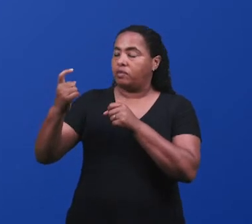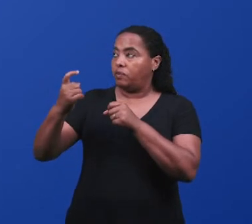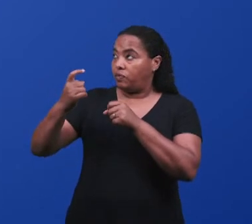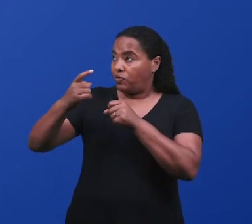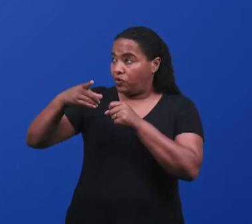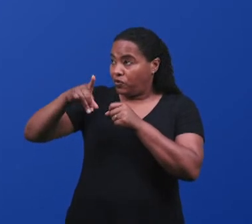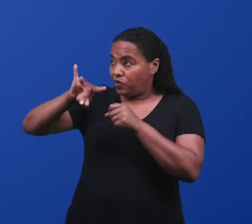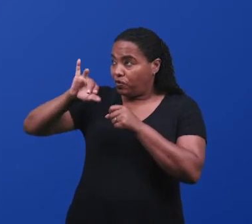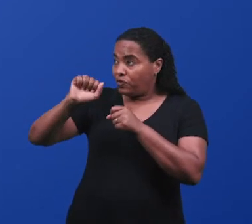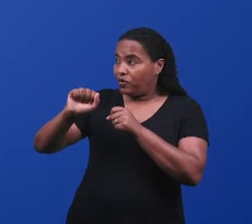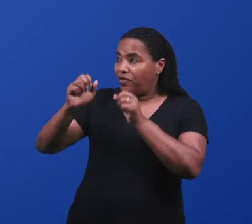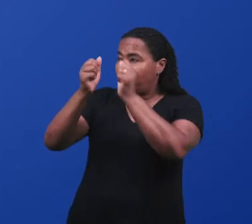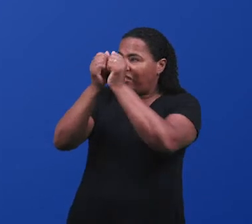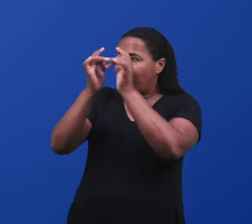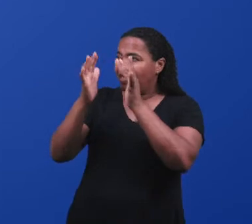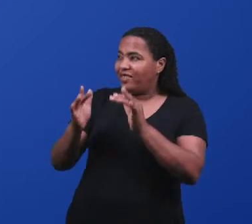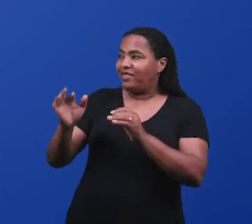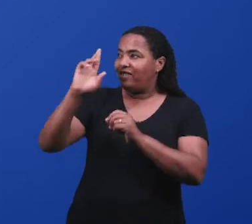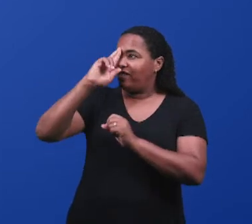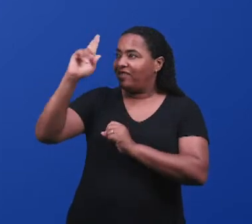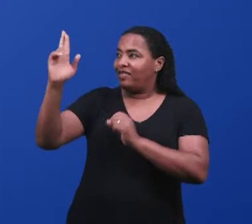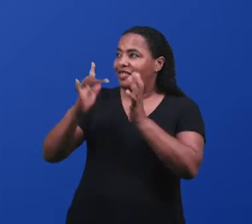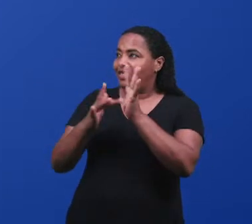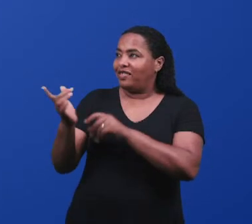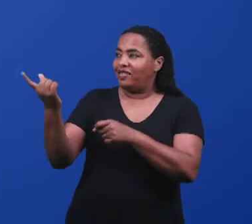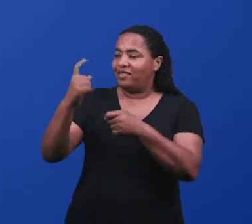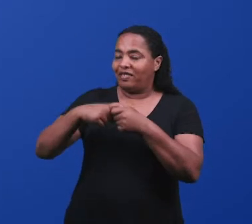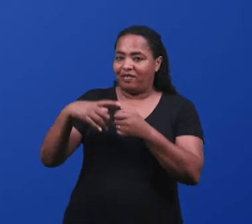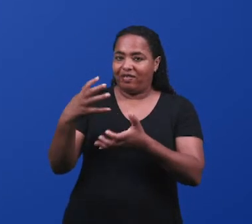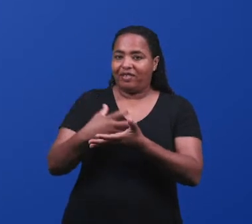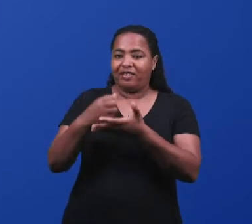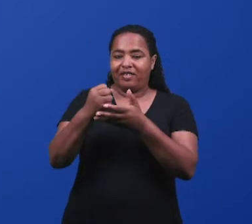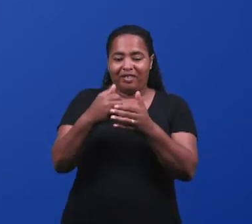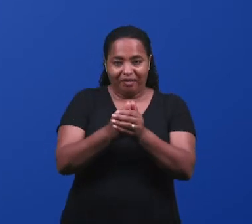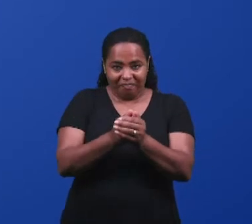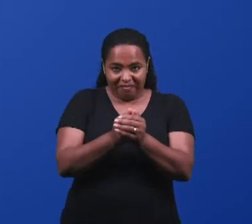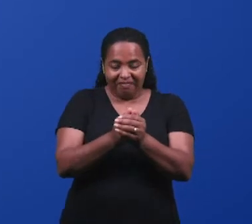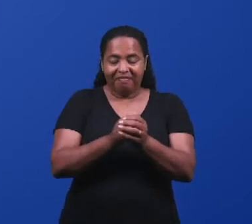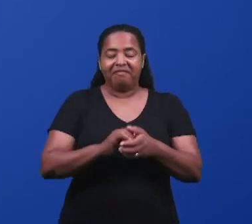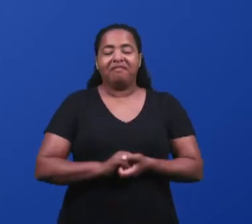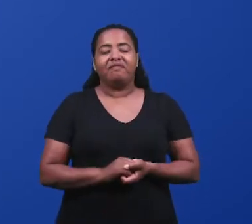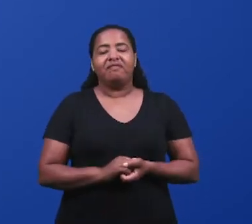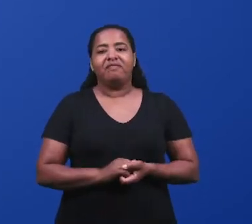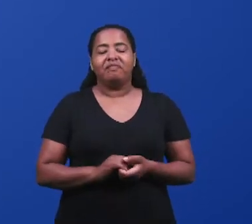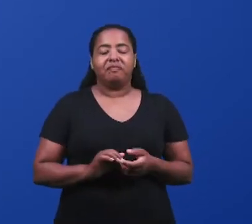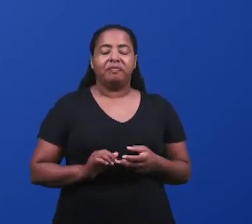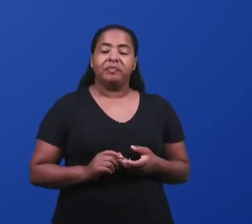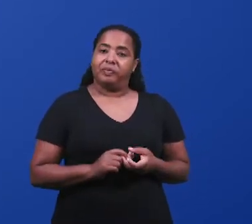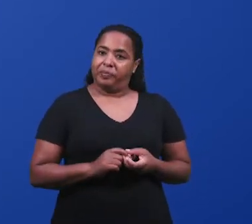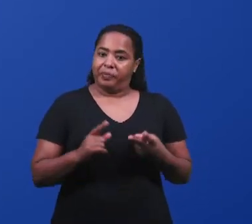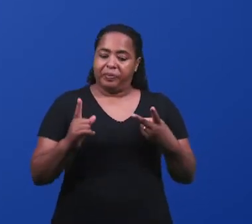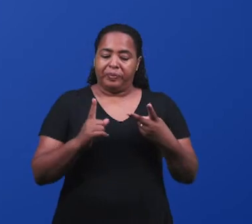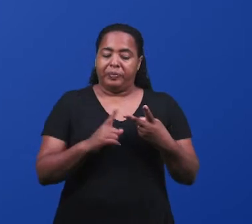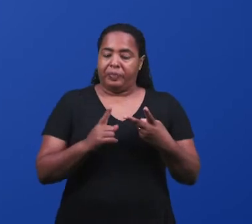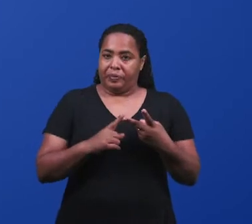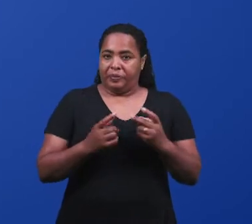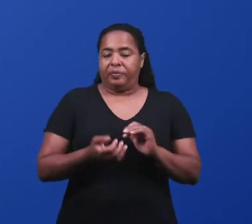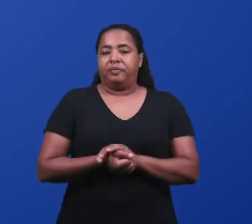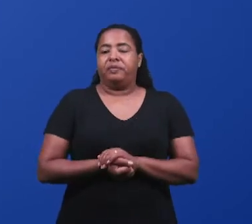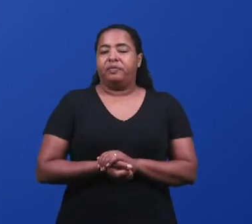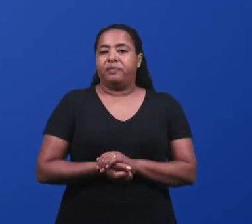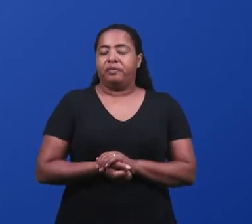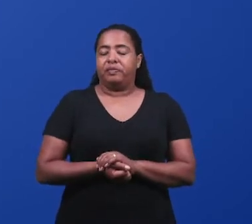que o Senhor Jesus voltar e nos buscar daqui. Amém? A paz do Senhor Jesus, irmãos. Eu quero trazer para os irmãos a